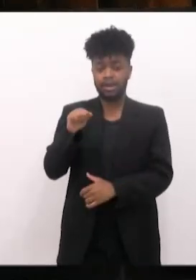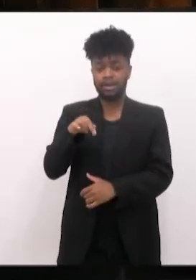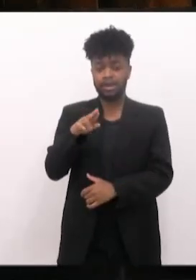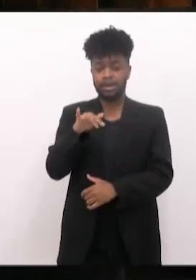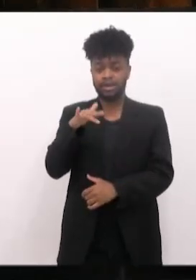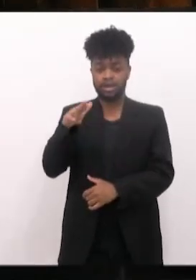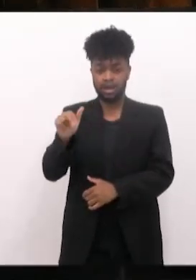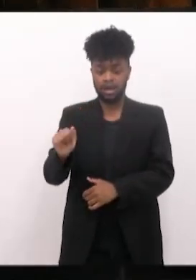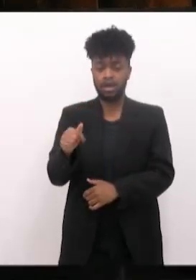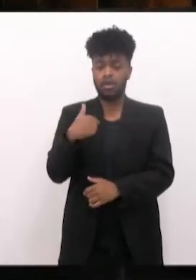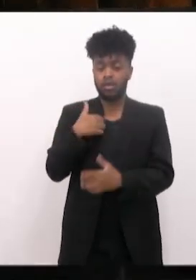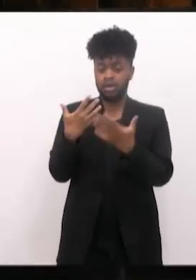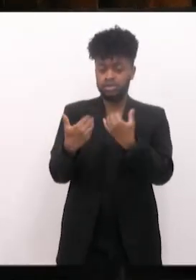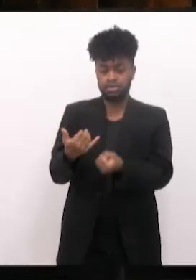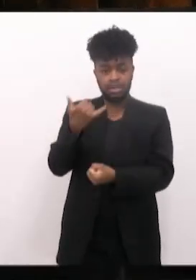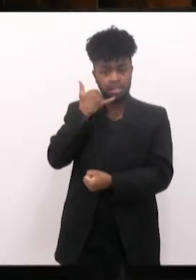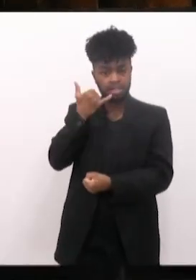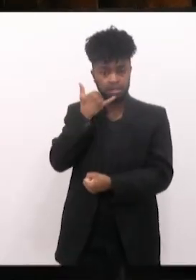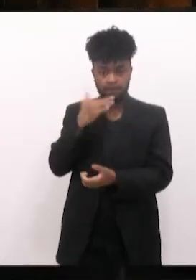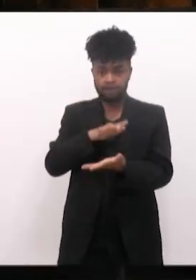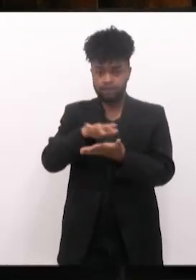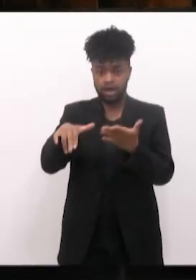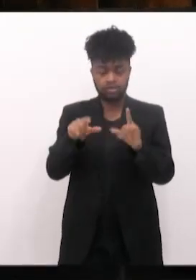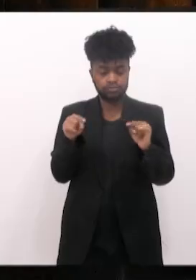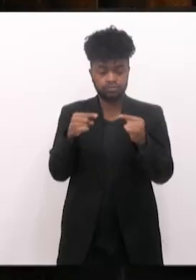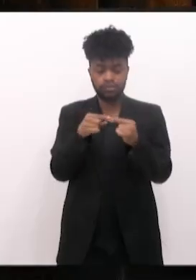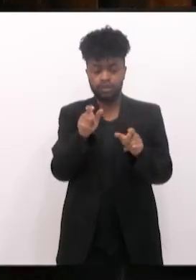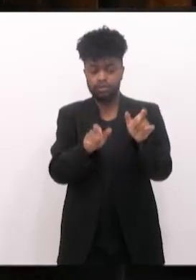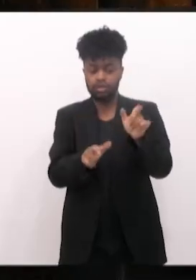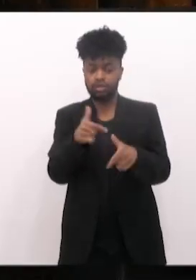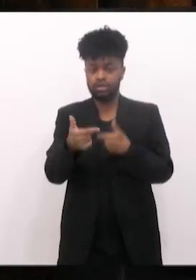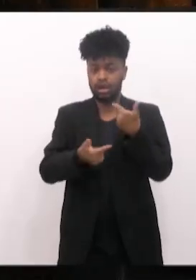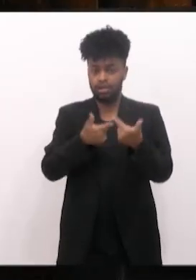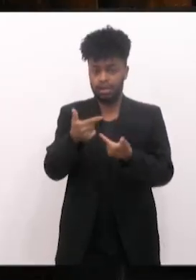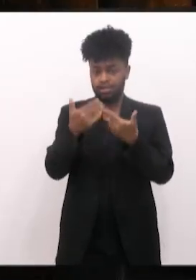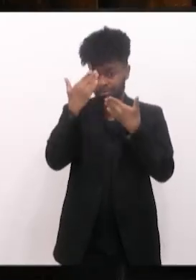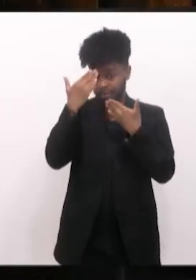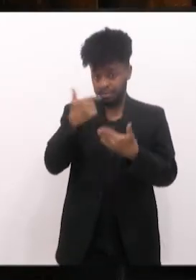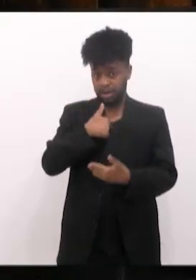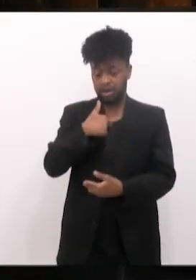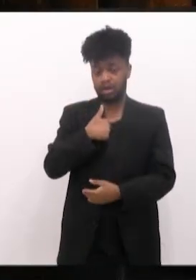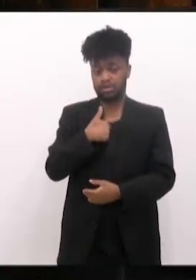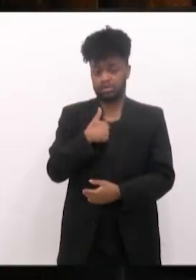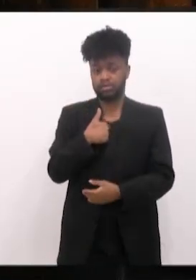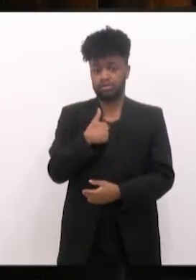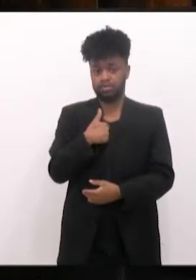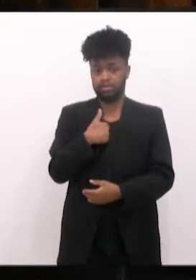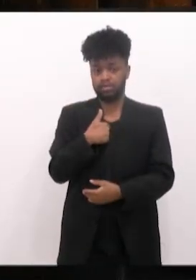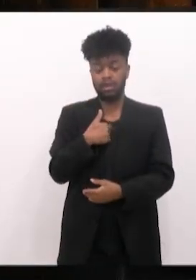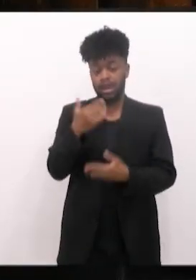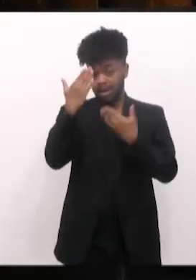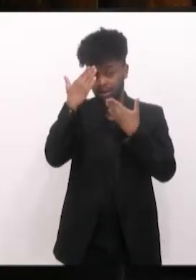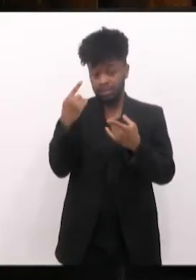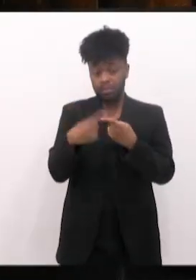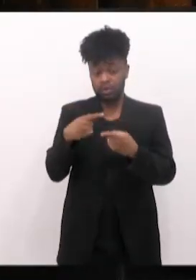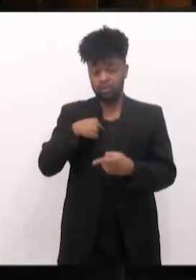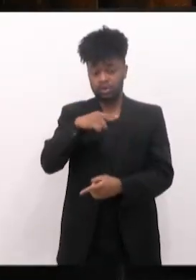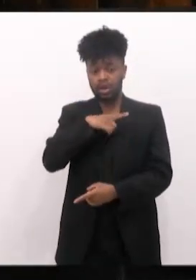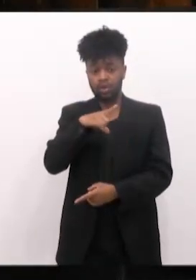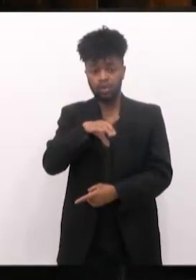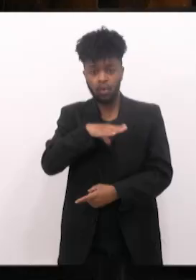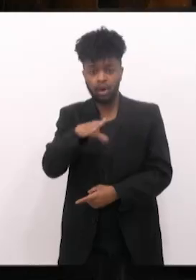recebi ligações de trabalhadores me agradecendo porque eu tenho